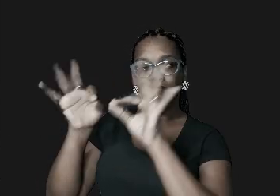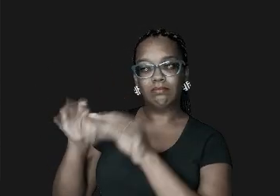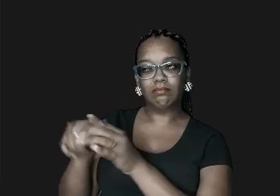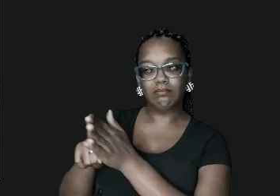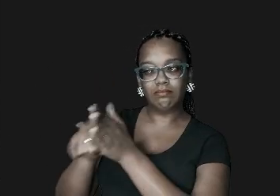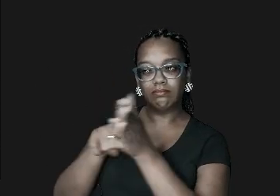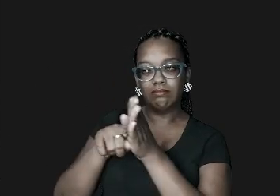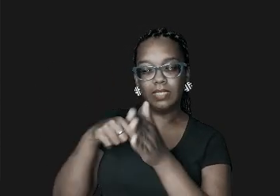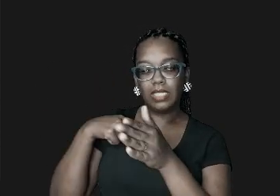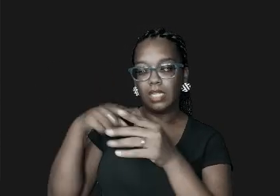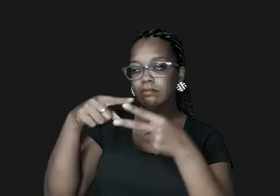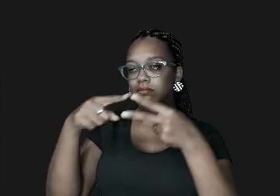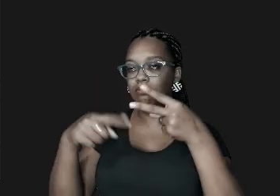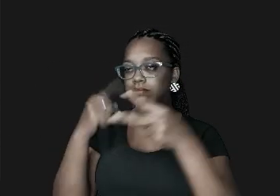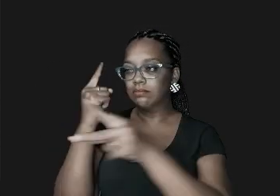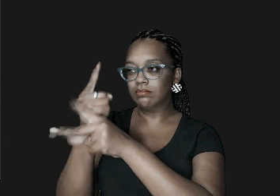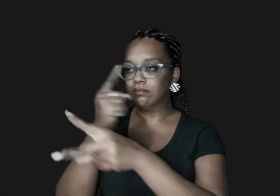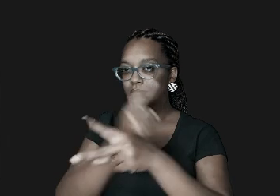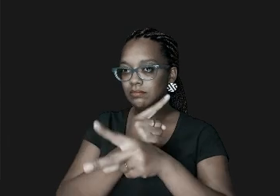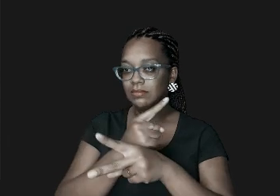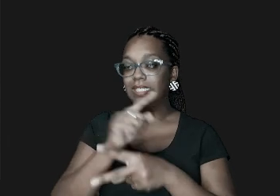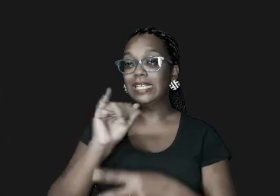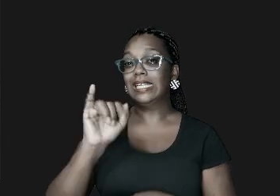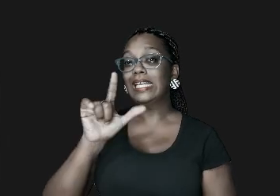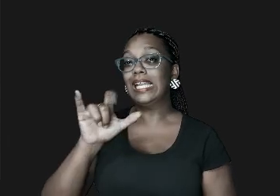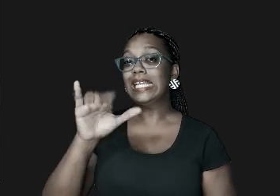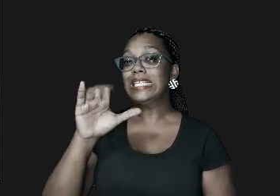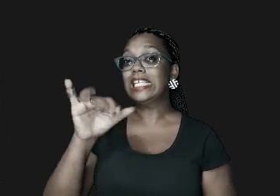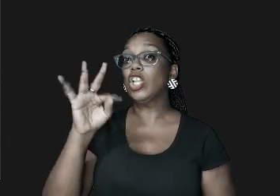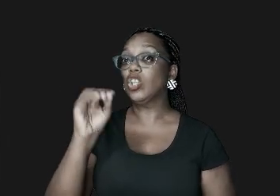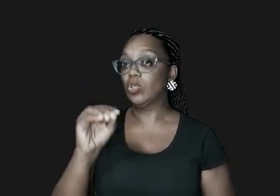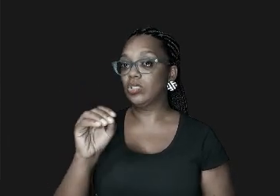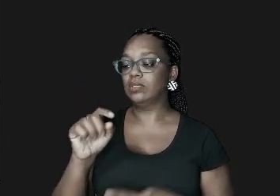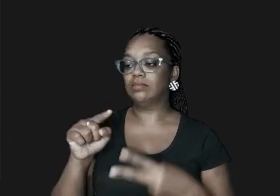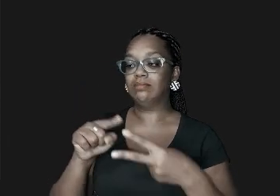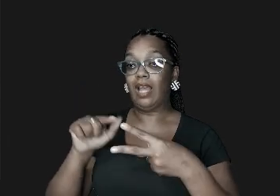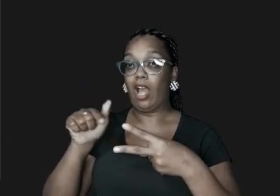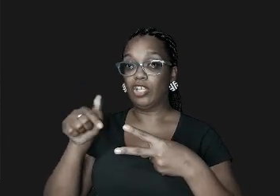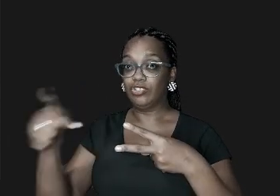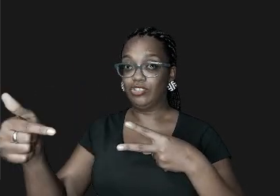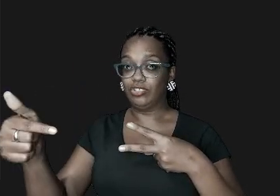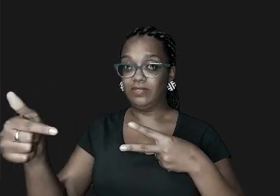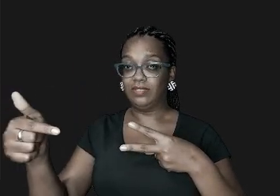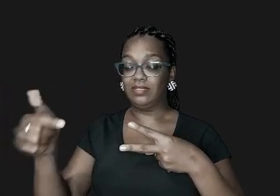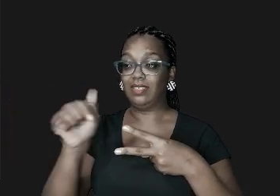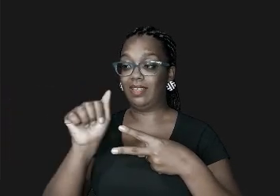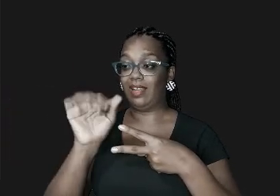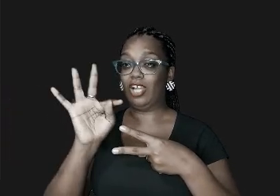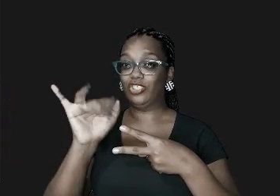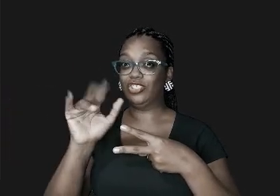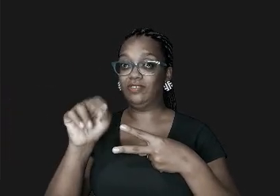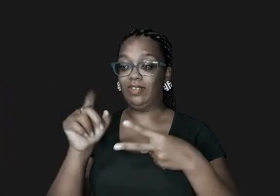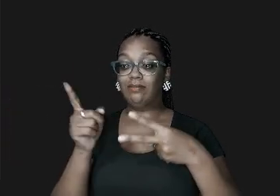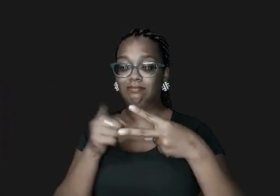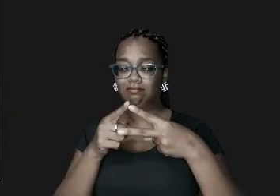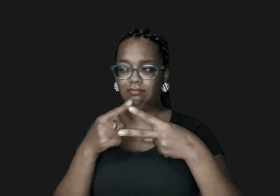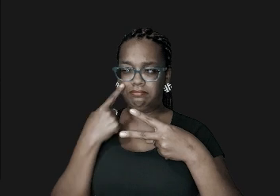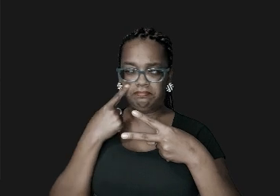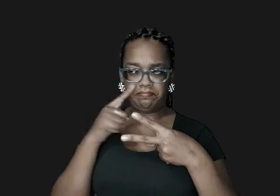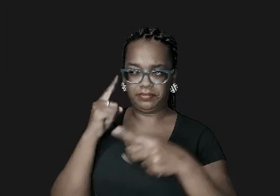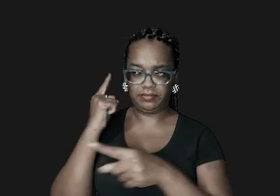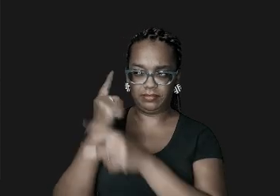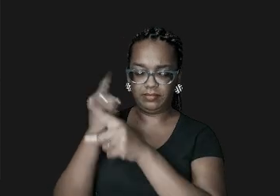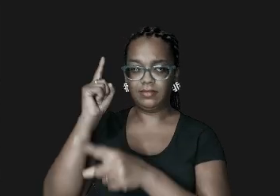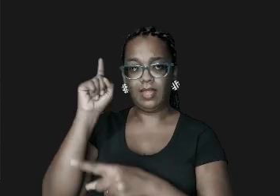na gerência de mercado dois tipos de detecção para ilícitos de mercado uma detecção ativa